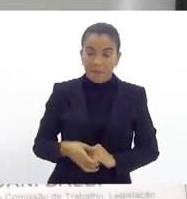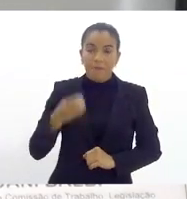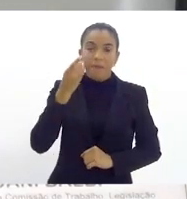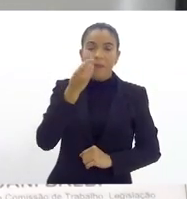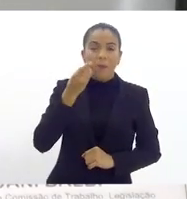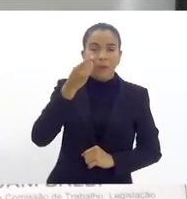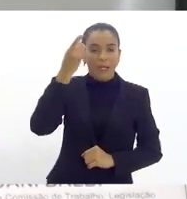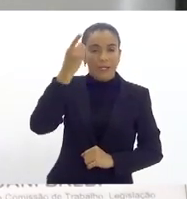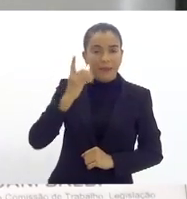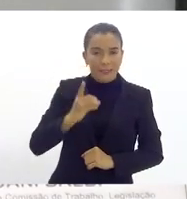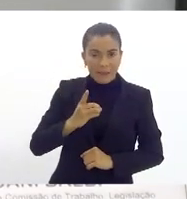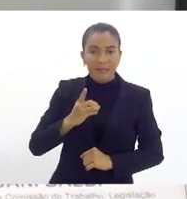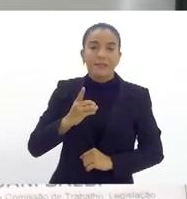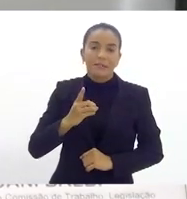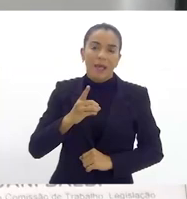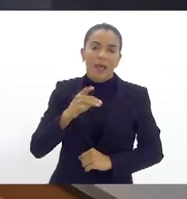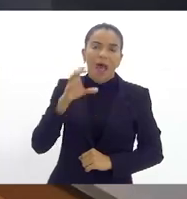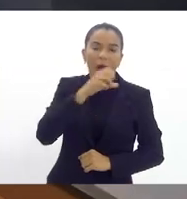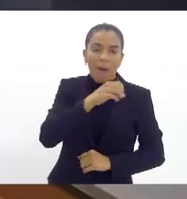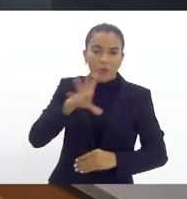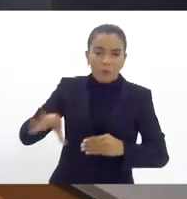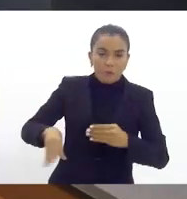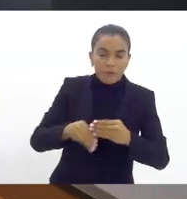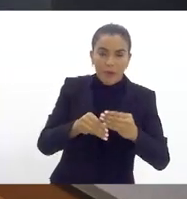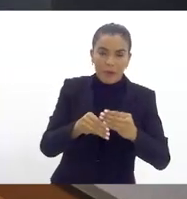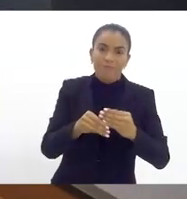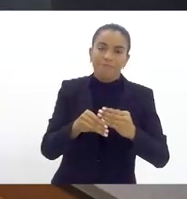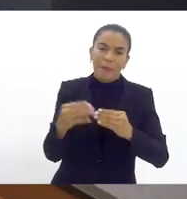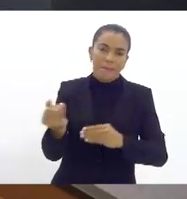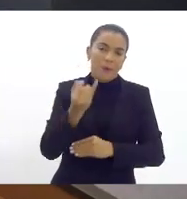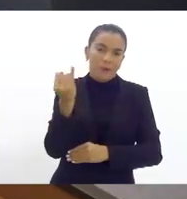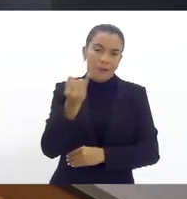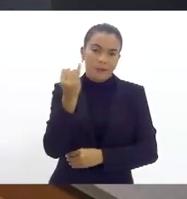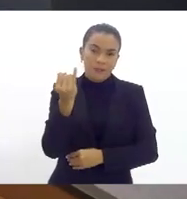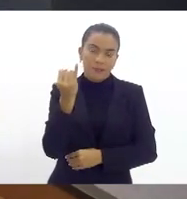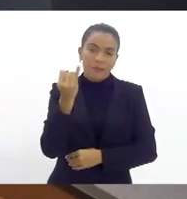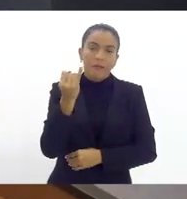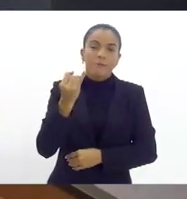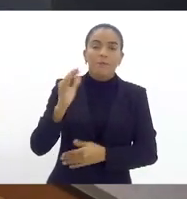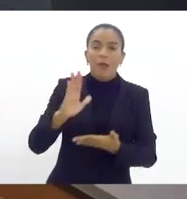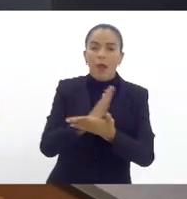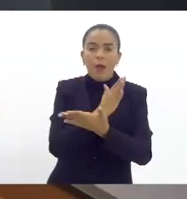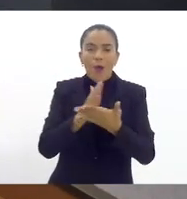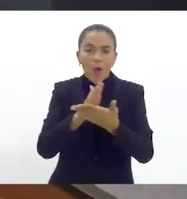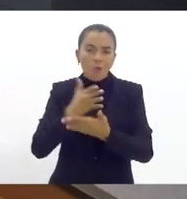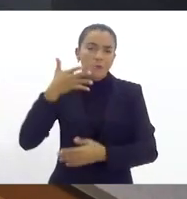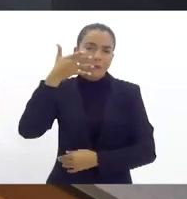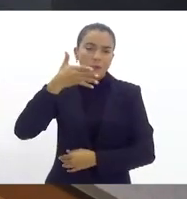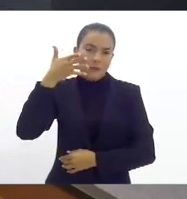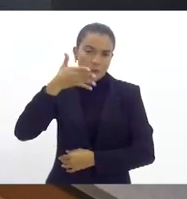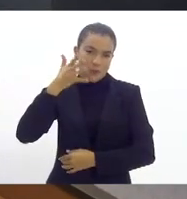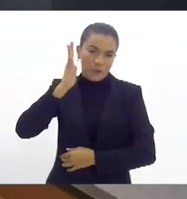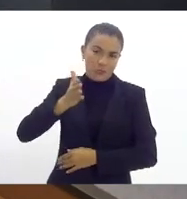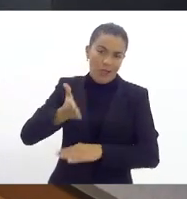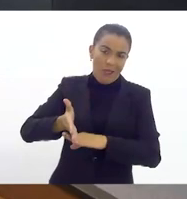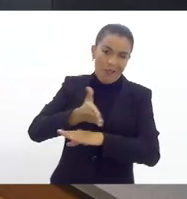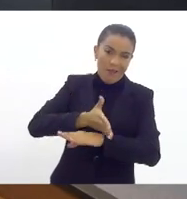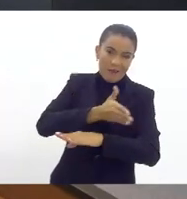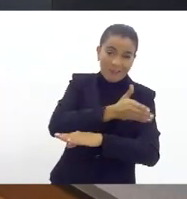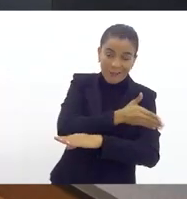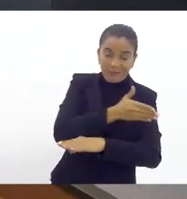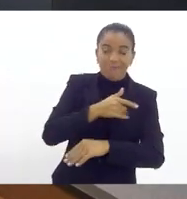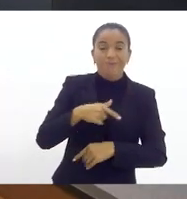é rapidamente eu vou fazer um complemento rápido porque eu acho que é importante de algumas falas que foram feitas aqui anteriormente